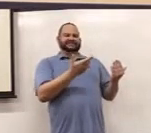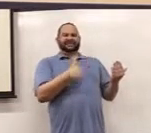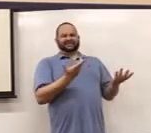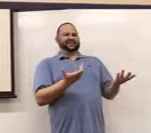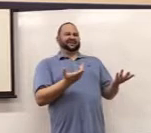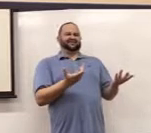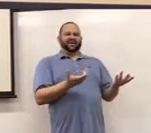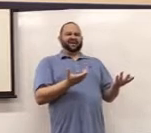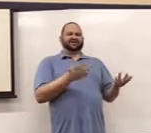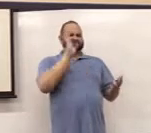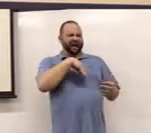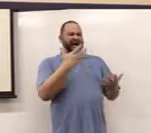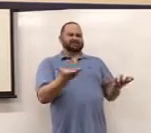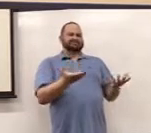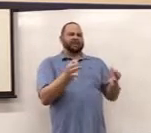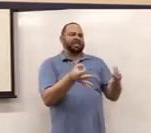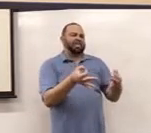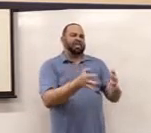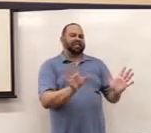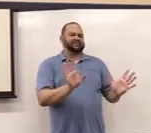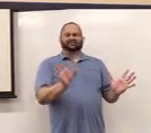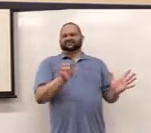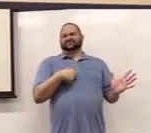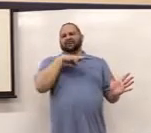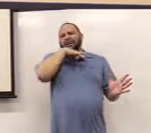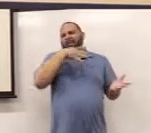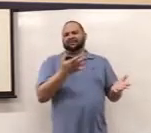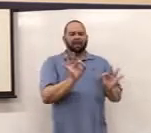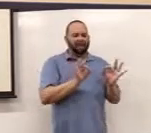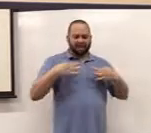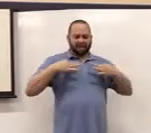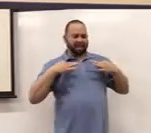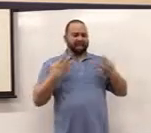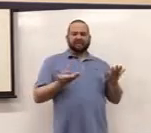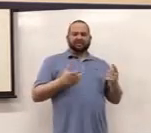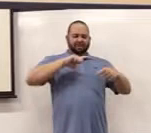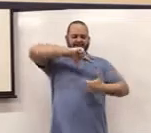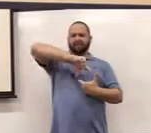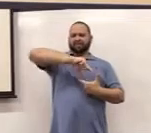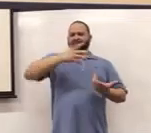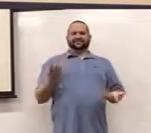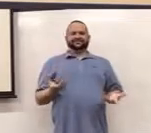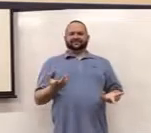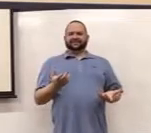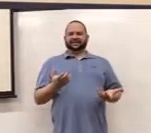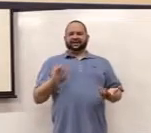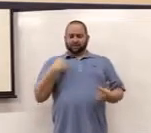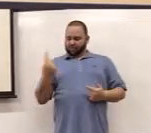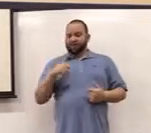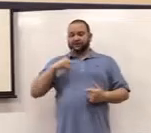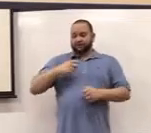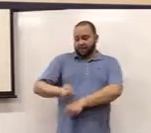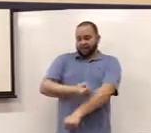careta, tudo muito certinho, tudo muito proporcional, tudo muito arrumadinho, tudo dentro da caixinha, né? A gente tem emoção, a gente